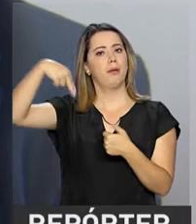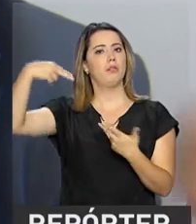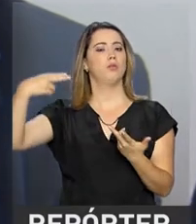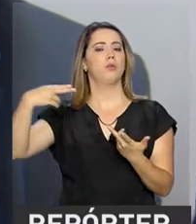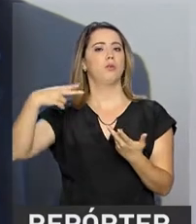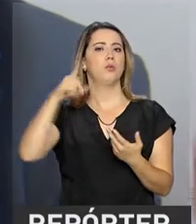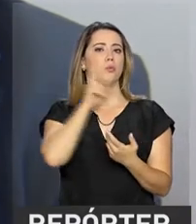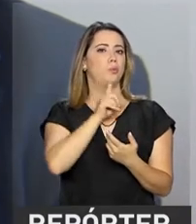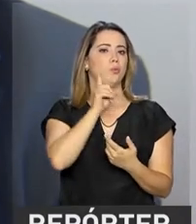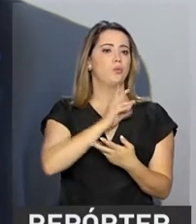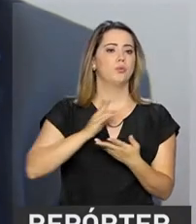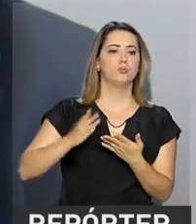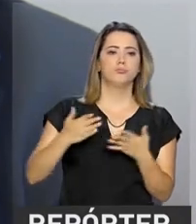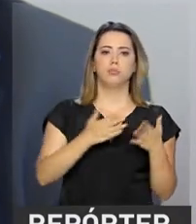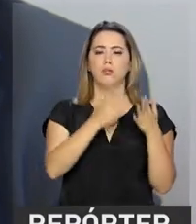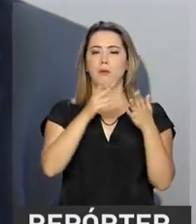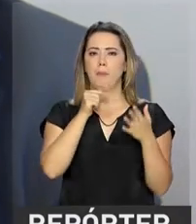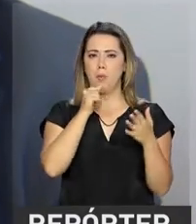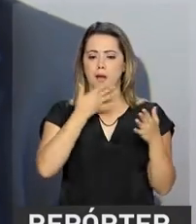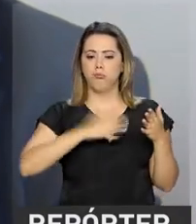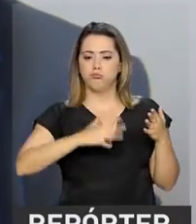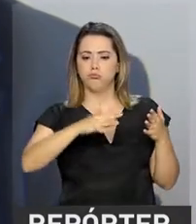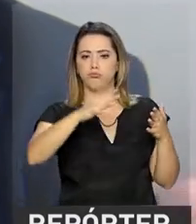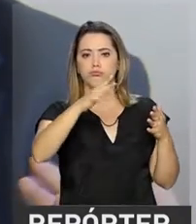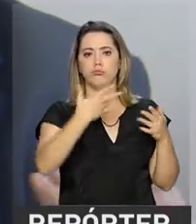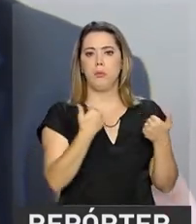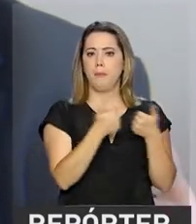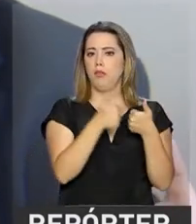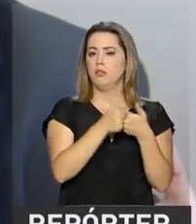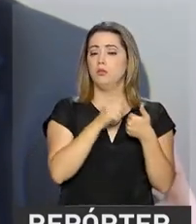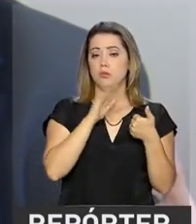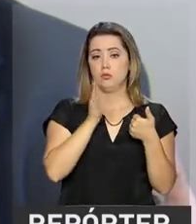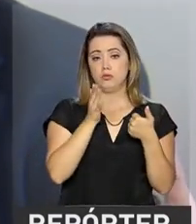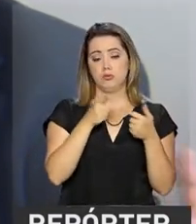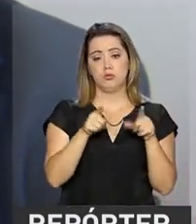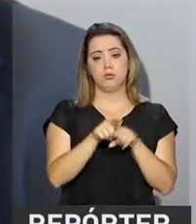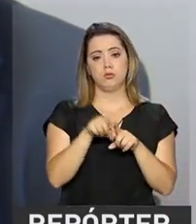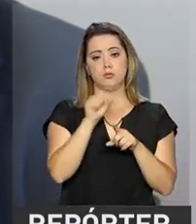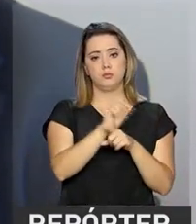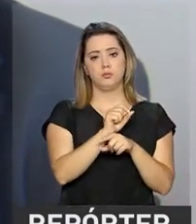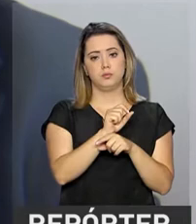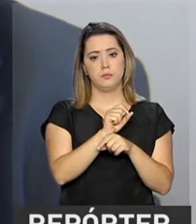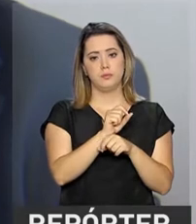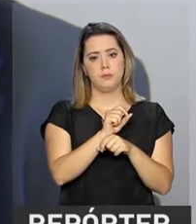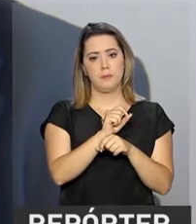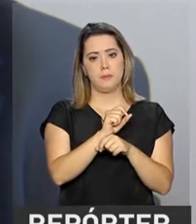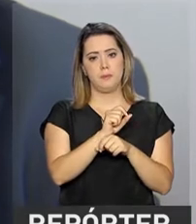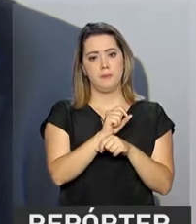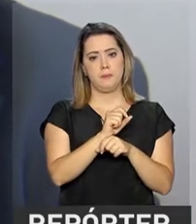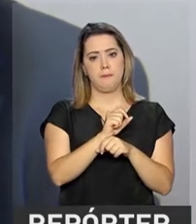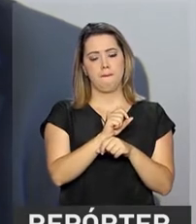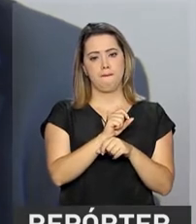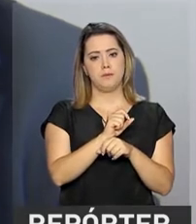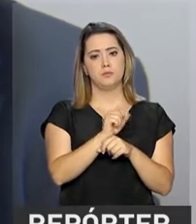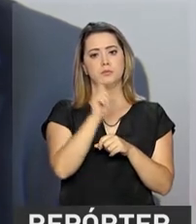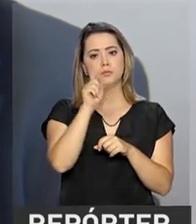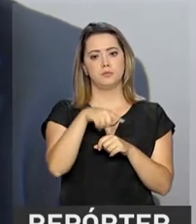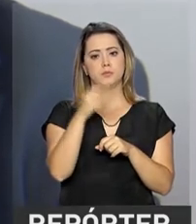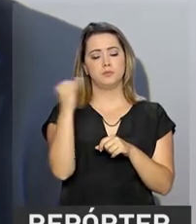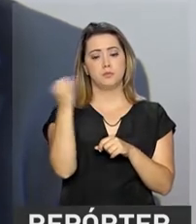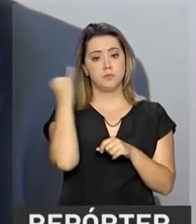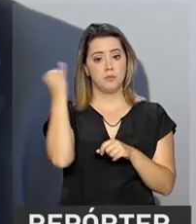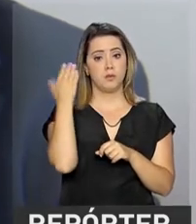o canal do panamá nós temos portos lapin calados naturais extremamente